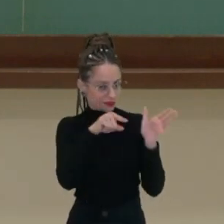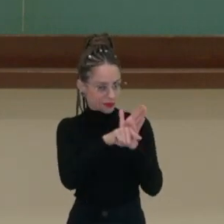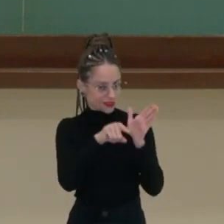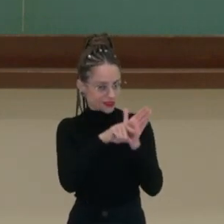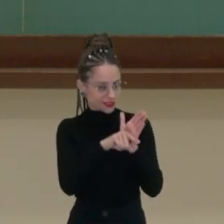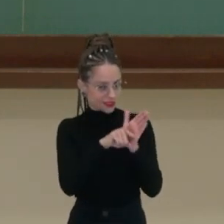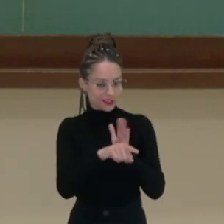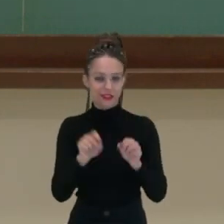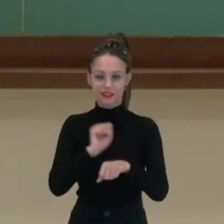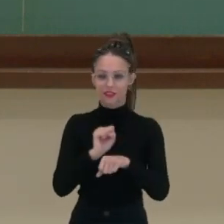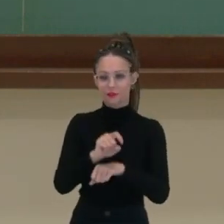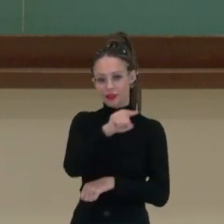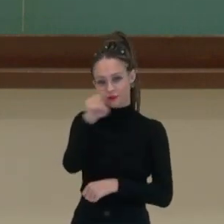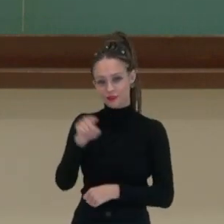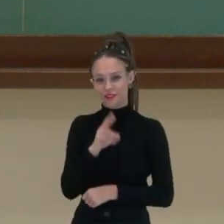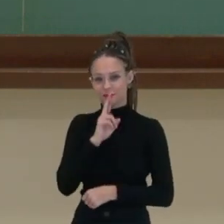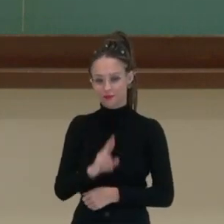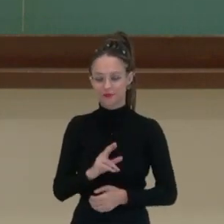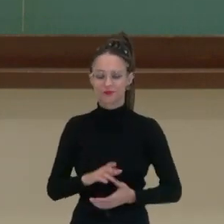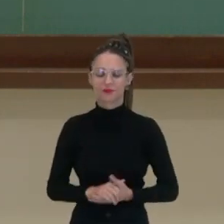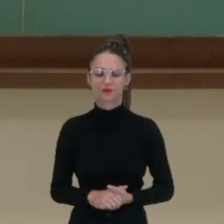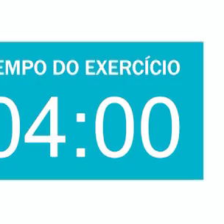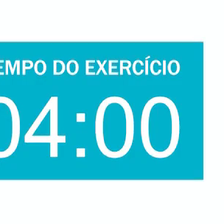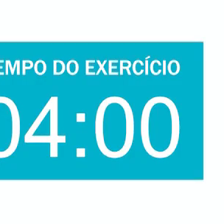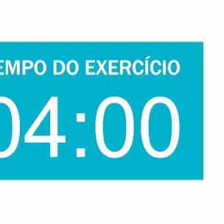Eu aguardo vocês com uma possível resposta.